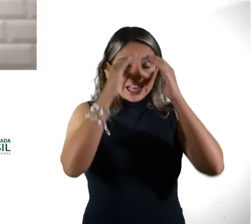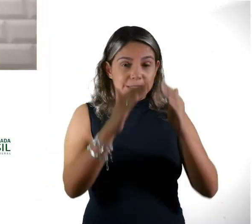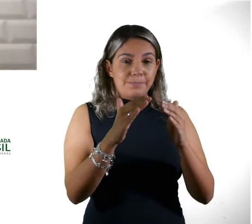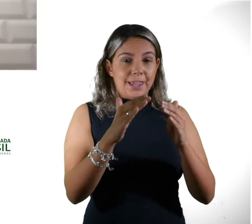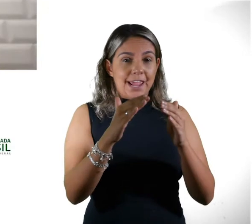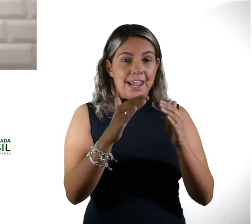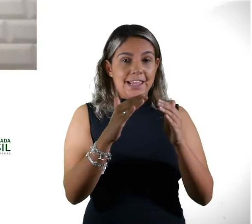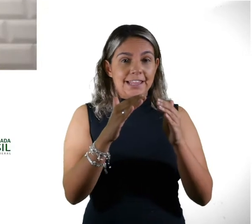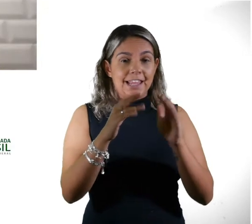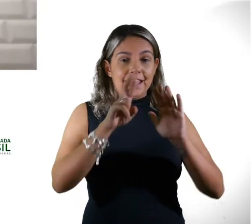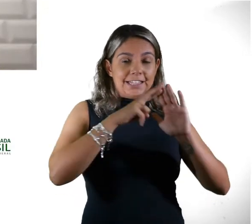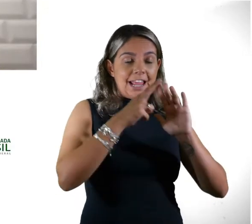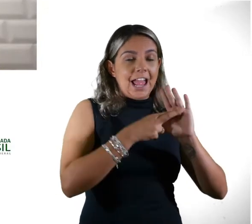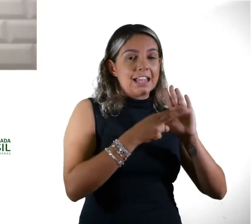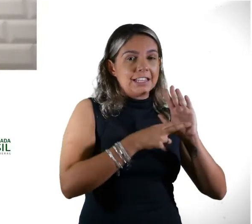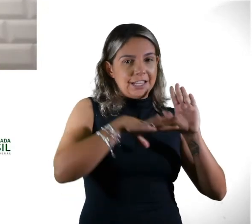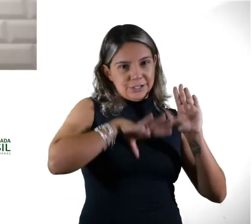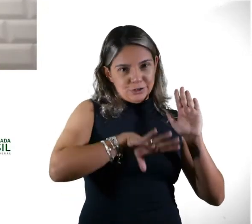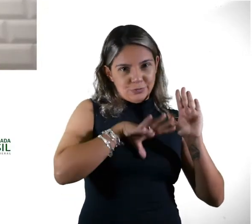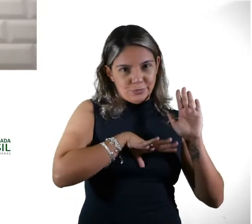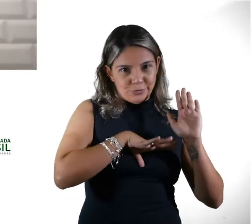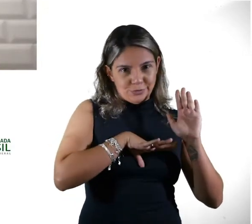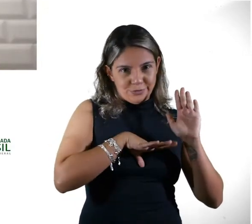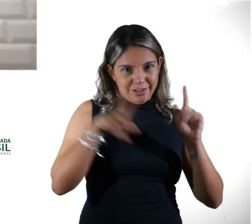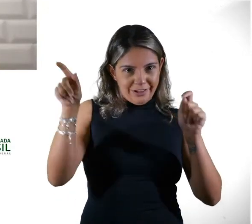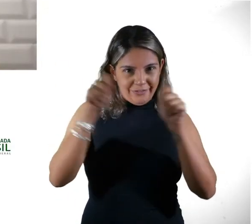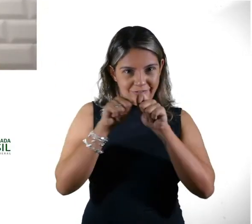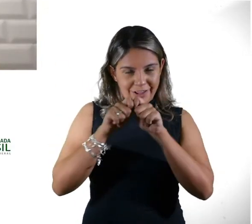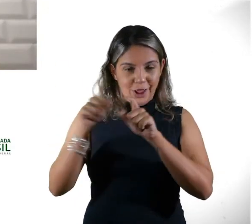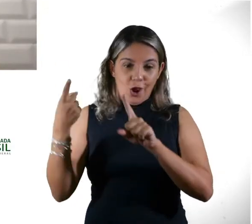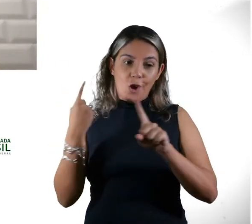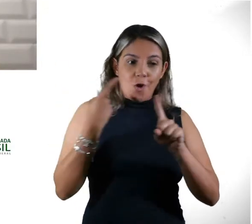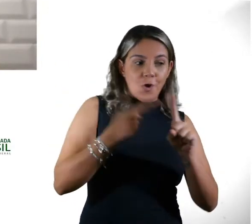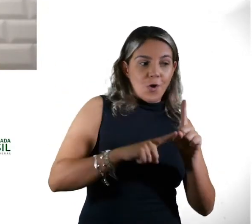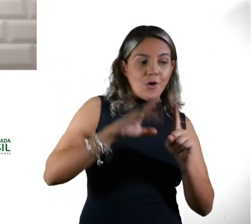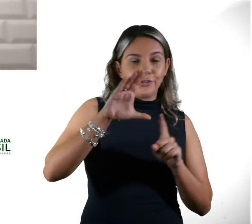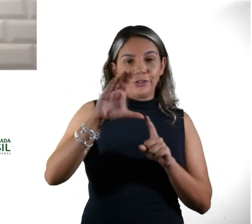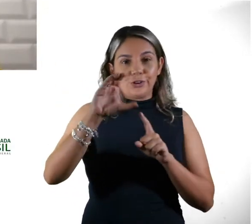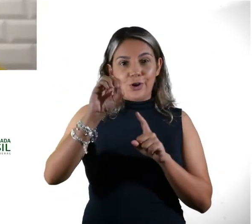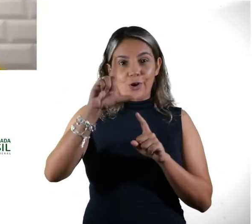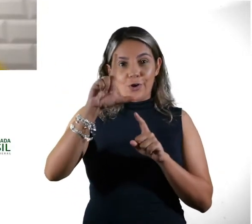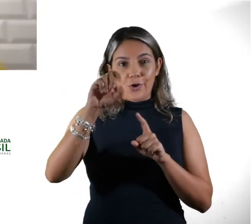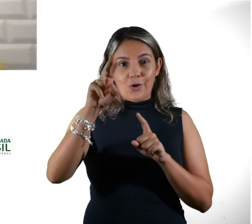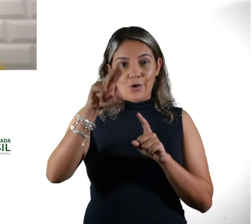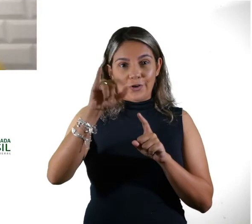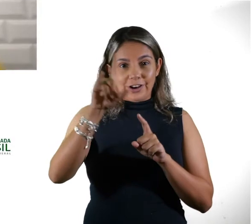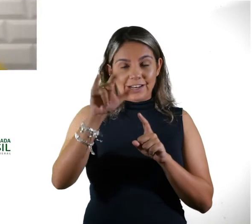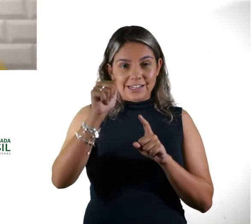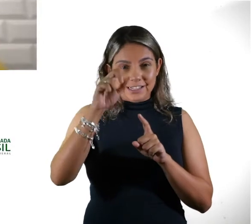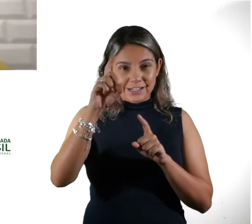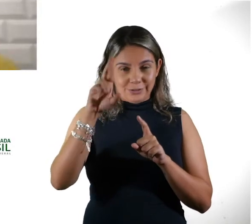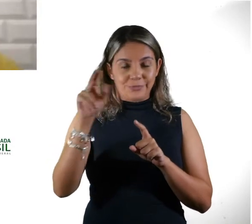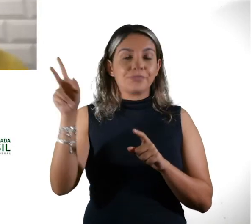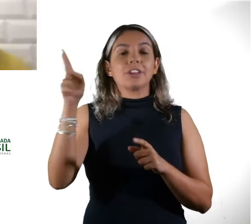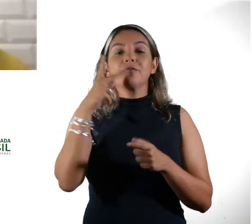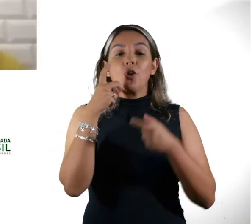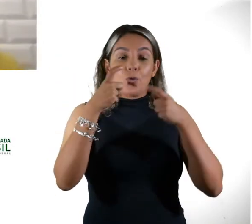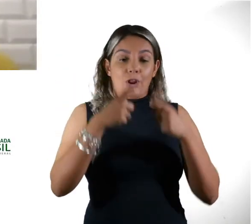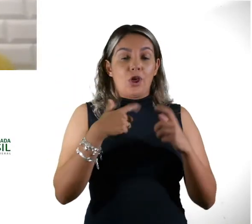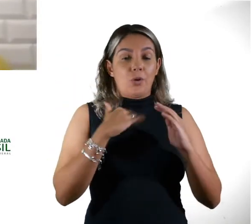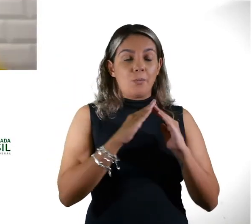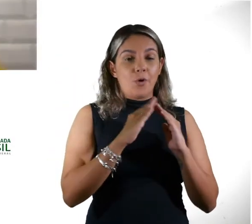Não sei se tenho isso, não é? Quer dizer, em Angola e em Moçambique